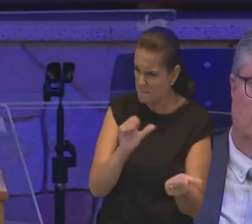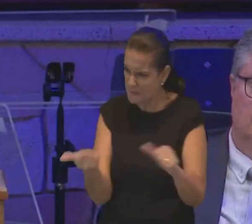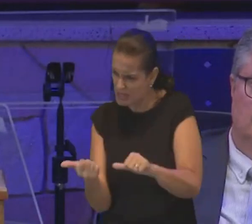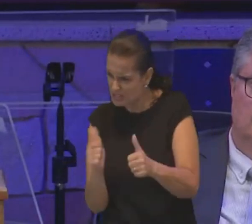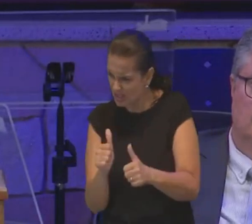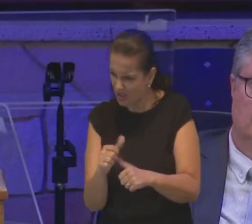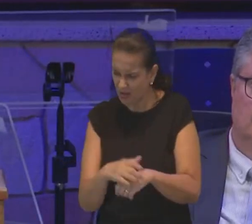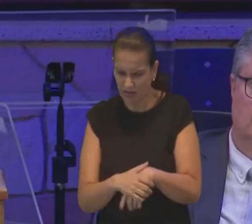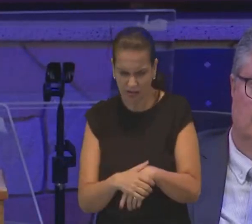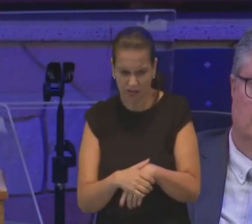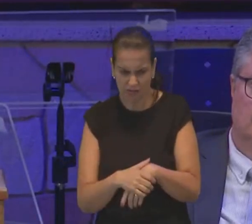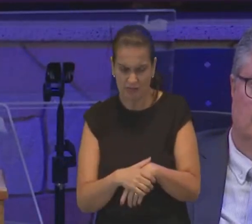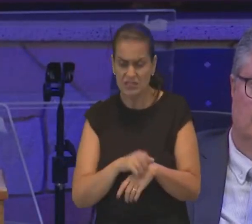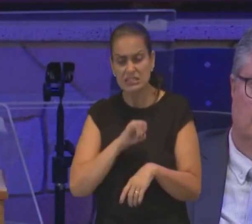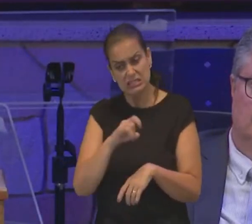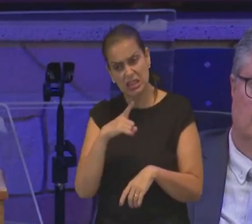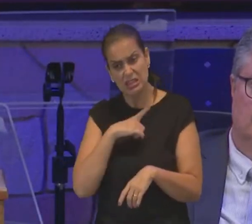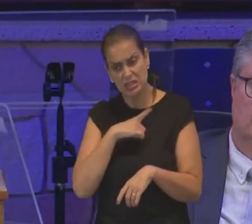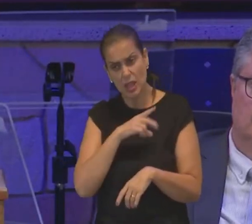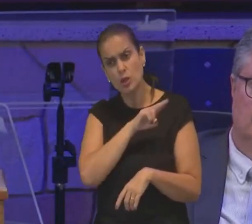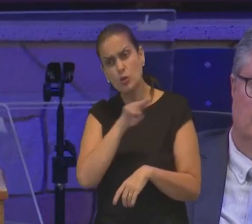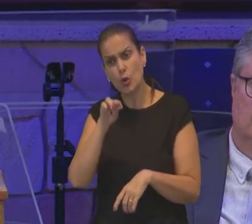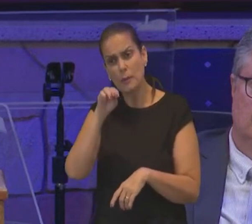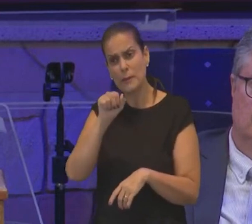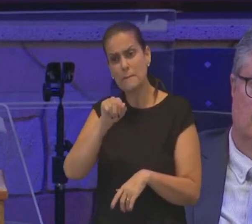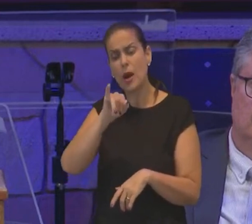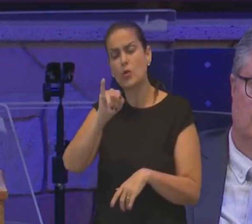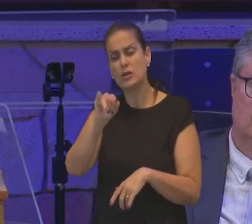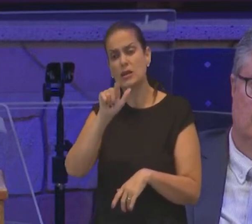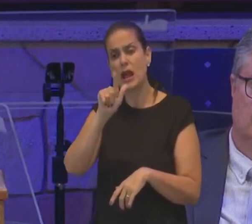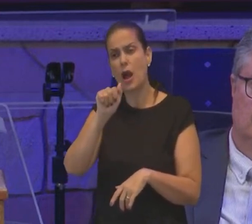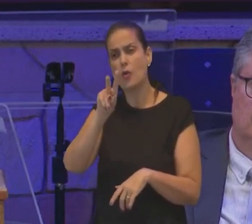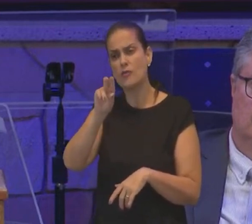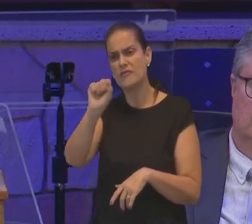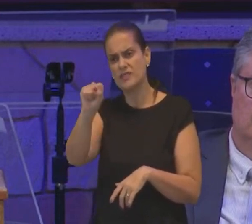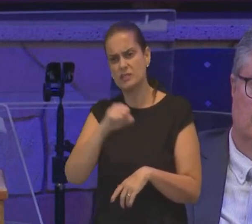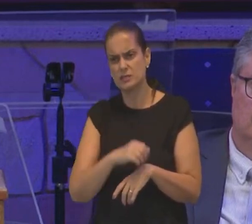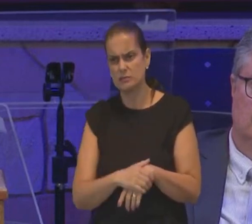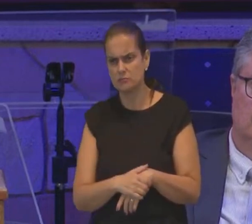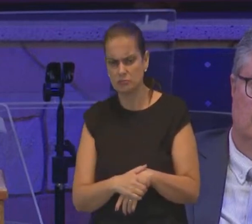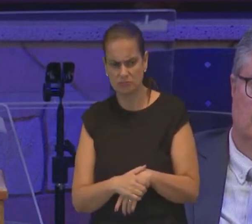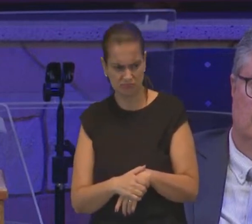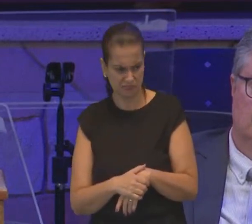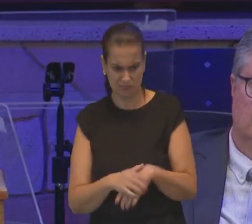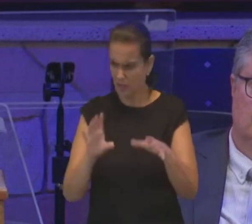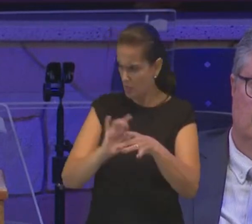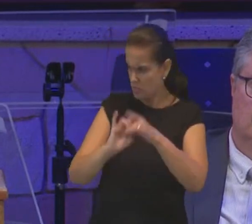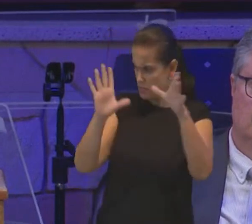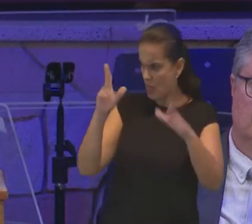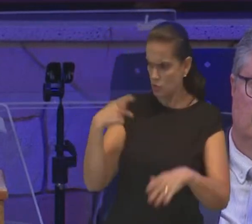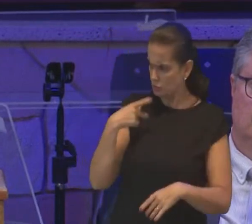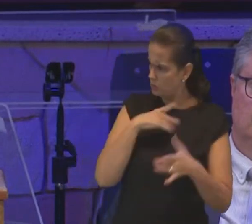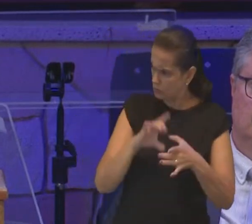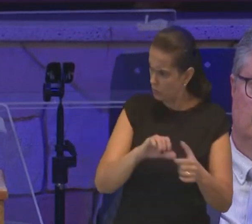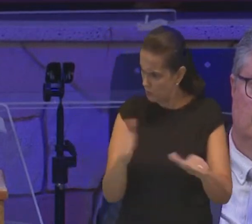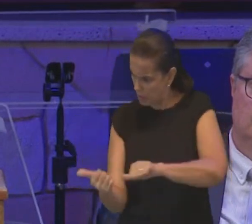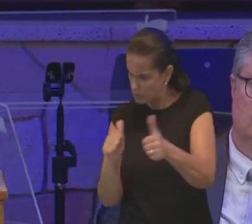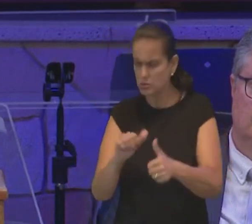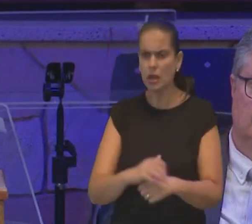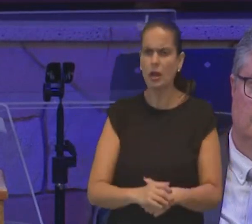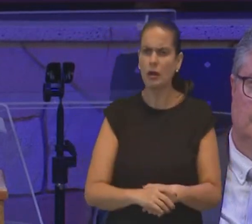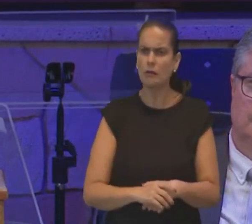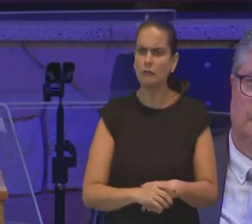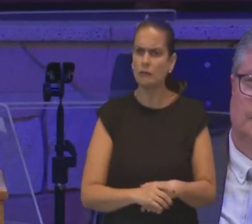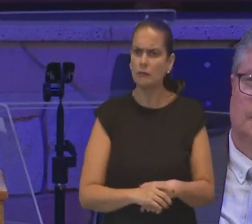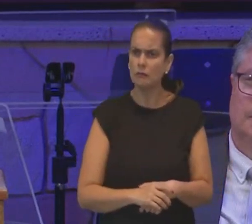Eu disse: tem, e se tem, se chama Mauri Alves. Disse: então deixa o pastor batizar. Era a